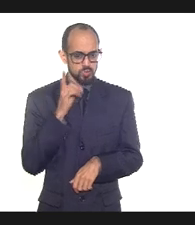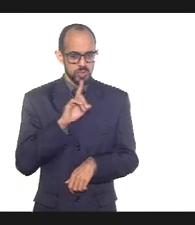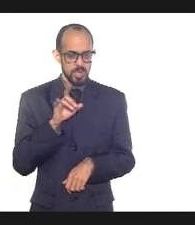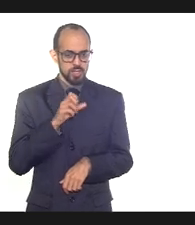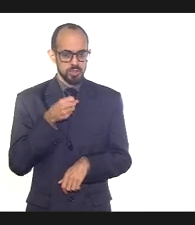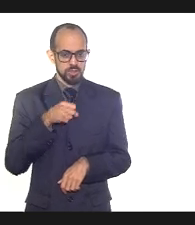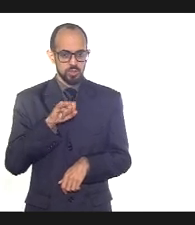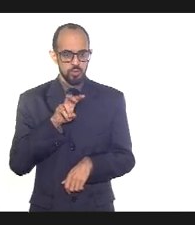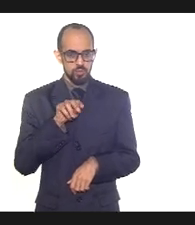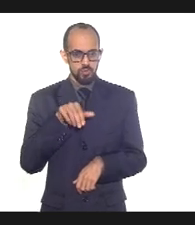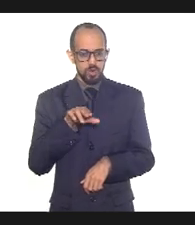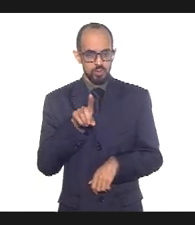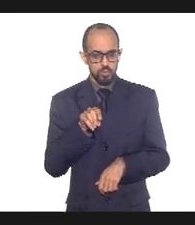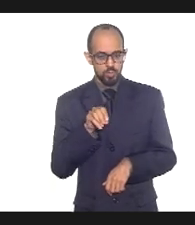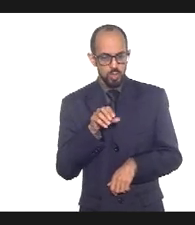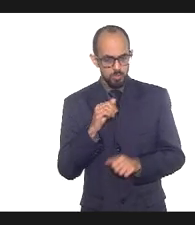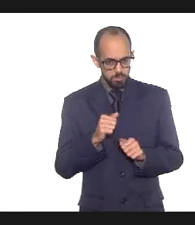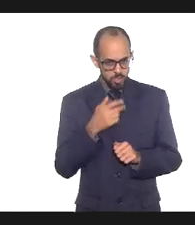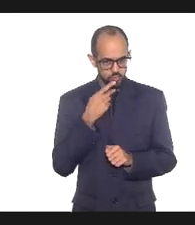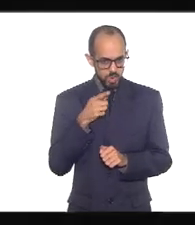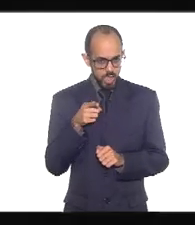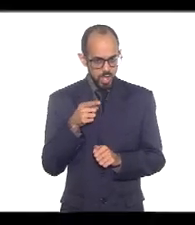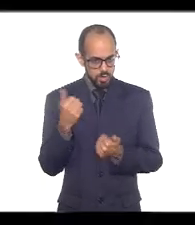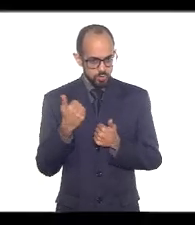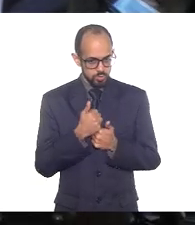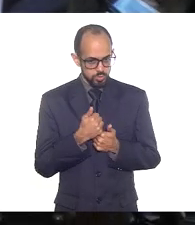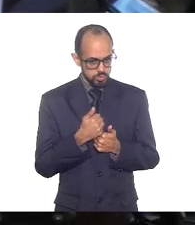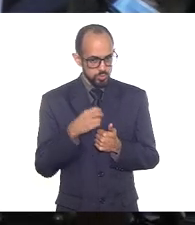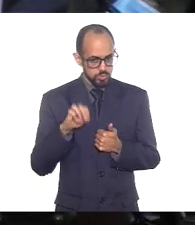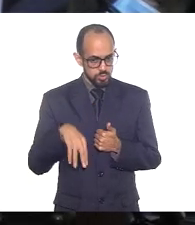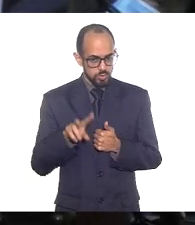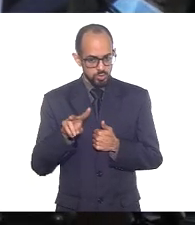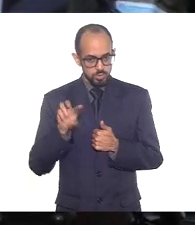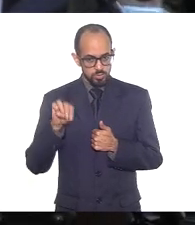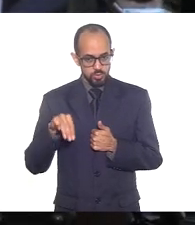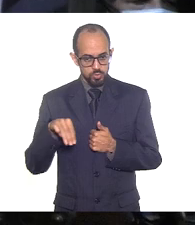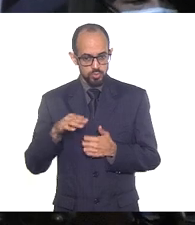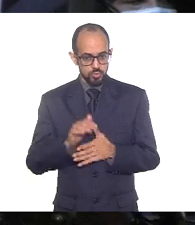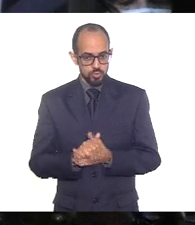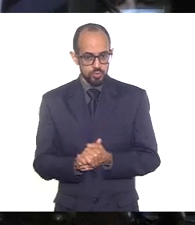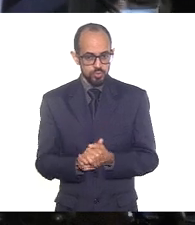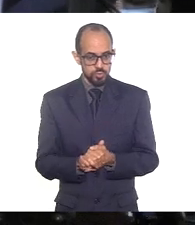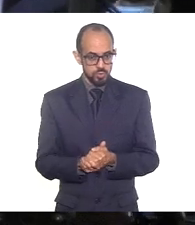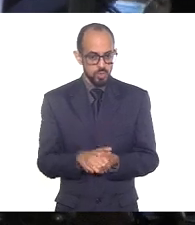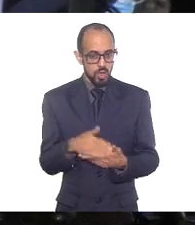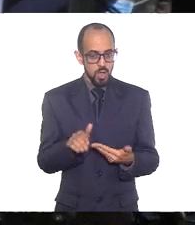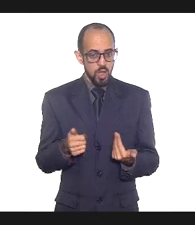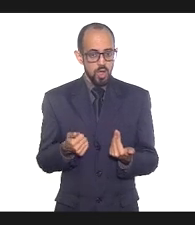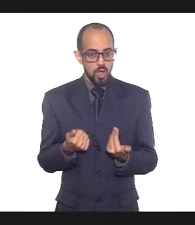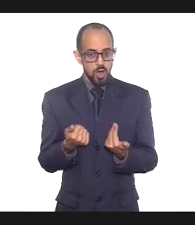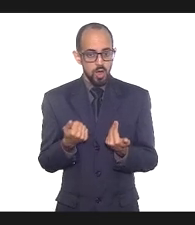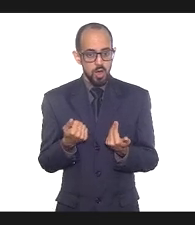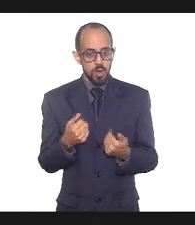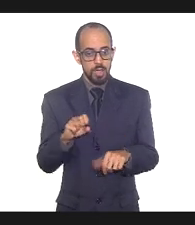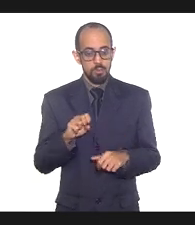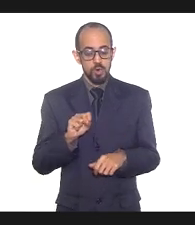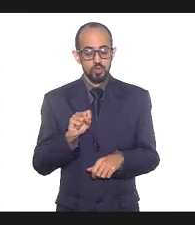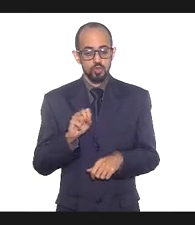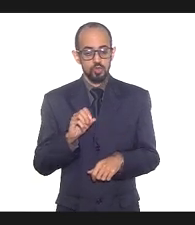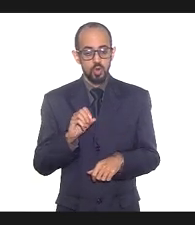vandeta eu não posso ficar Pode claro que pode dois minutos gostaria de Caminhar Pela bancada do solidariedade